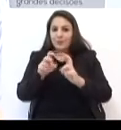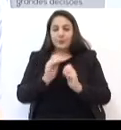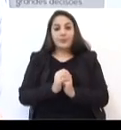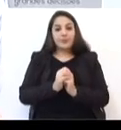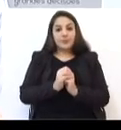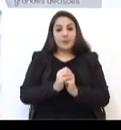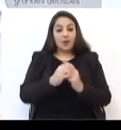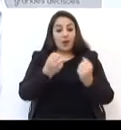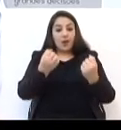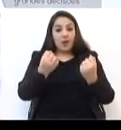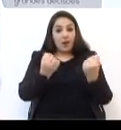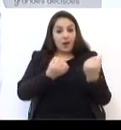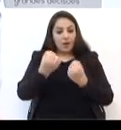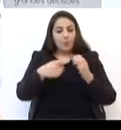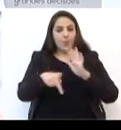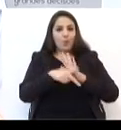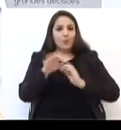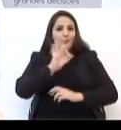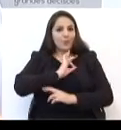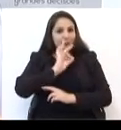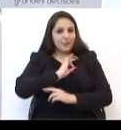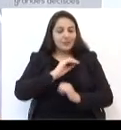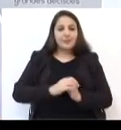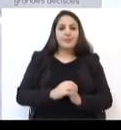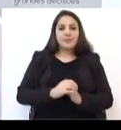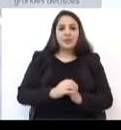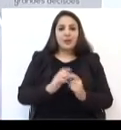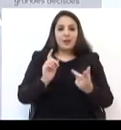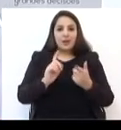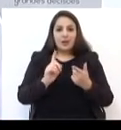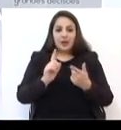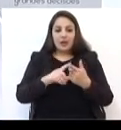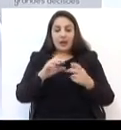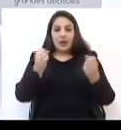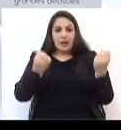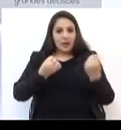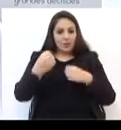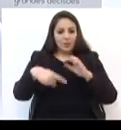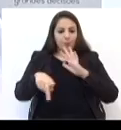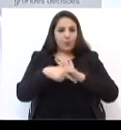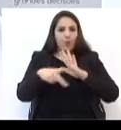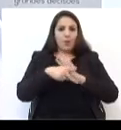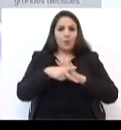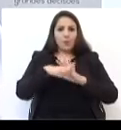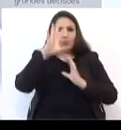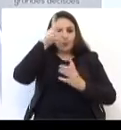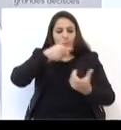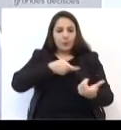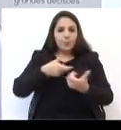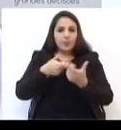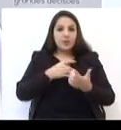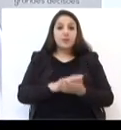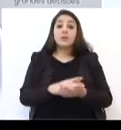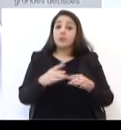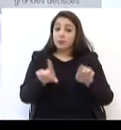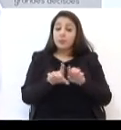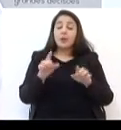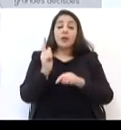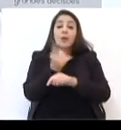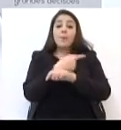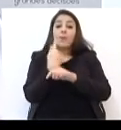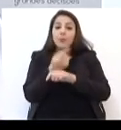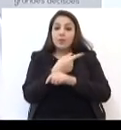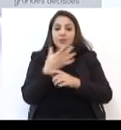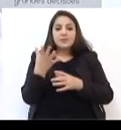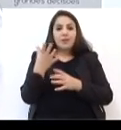também viaturas da Brigada Militar, carro do Corpo de Bombeiros e principalmente nossas ambulâncias que salvam vidas